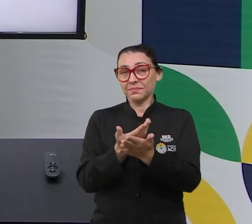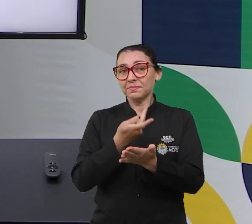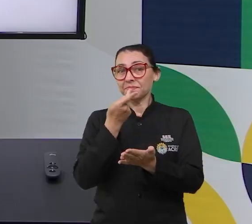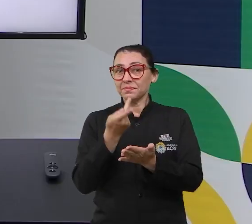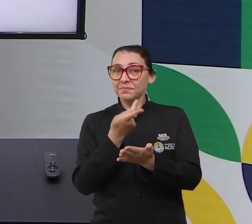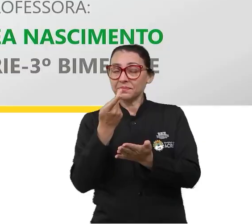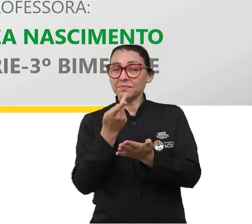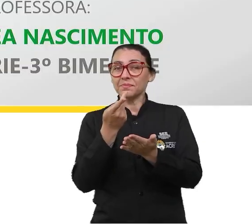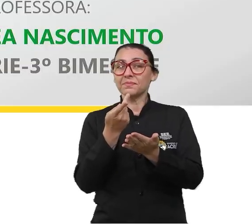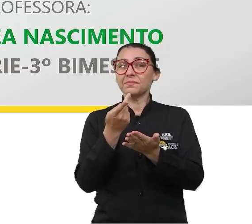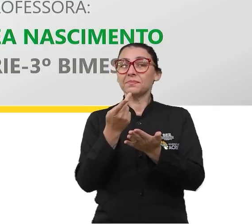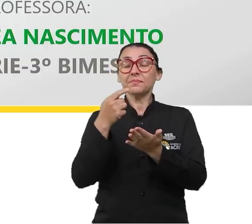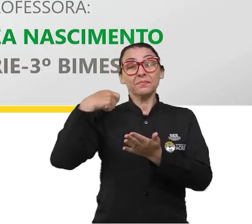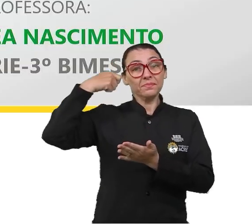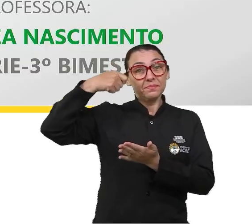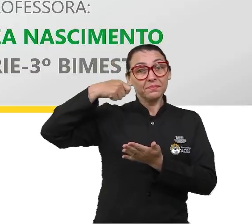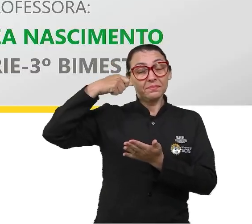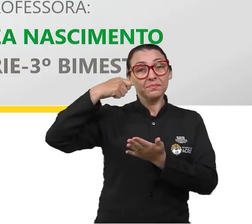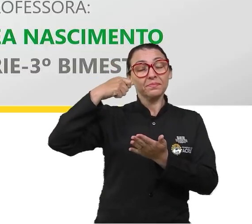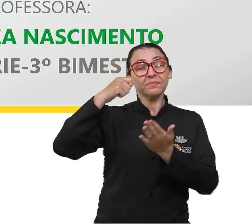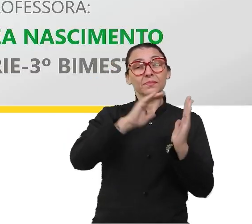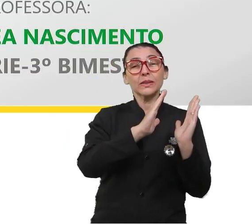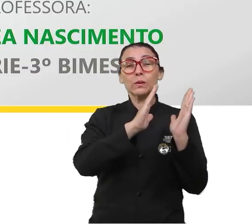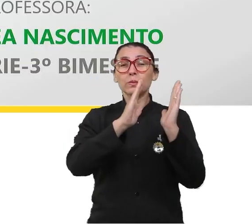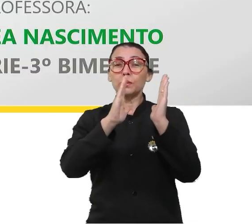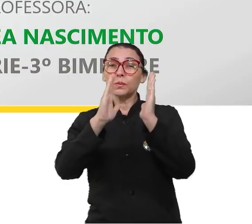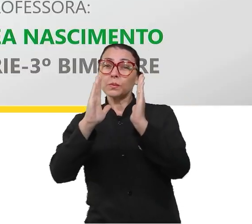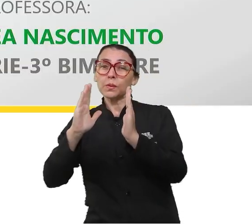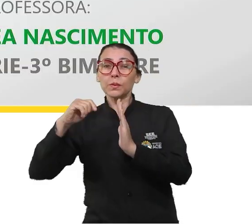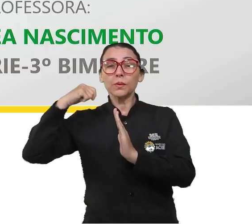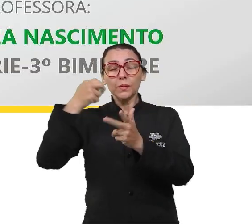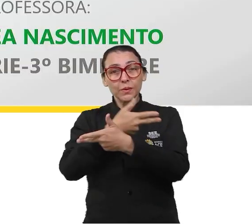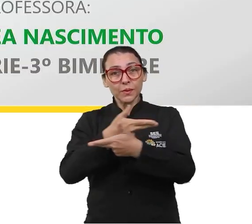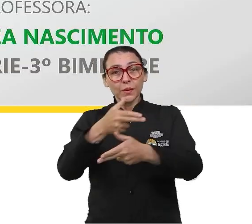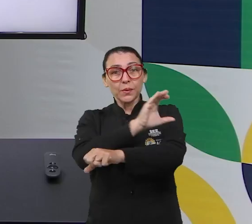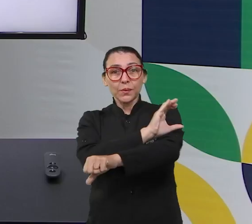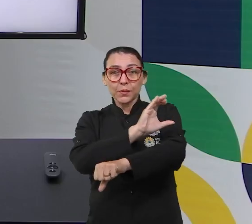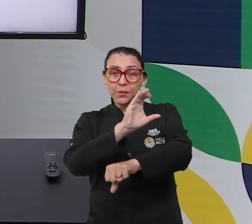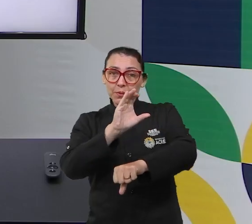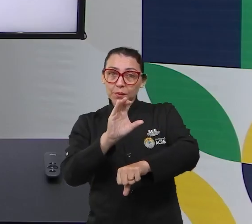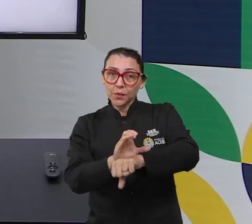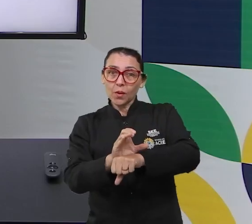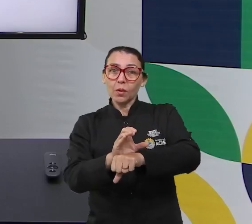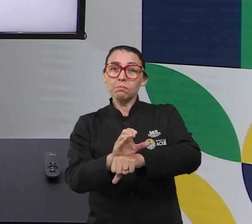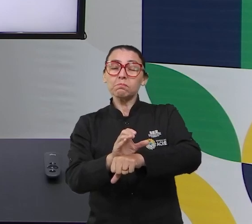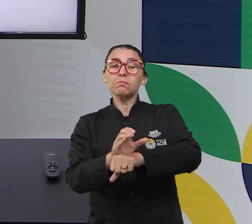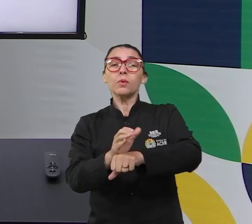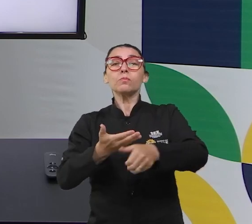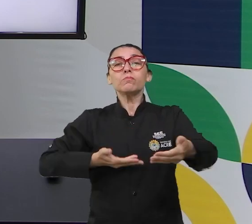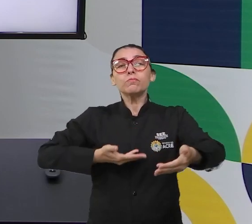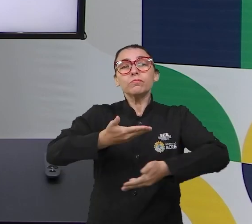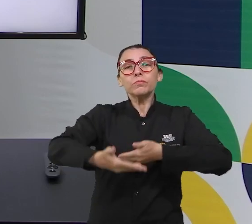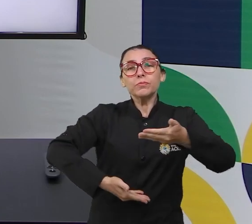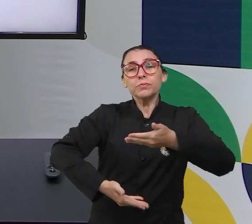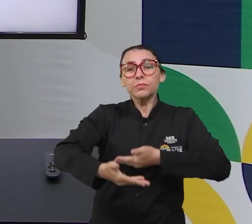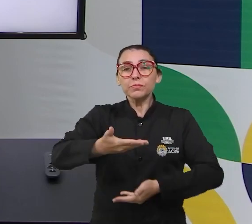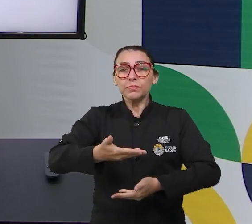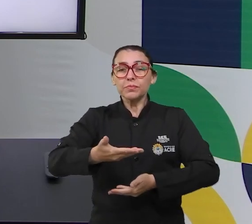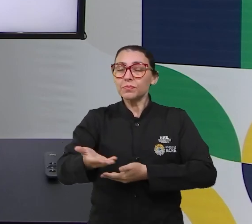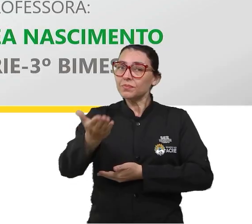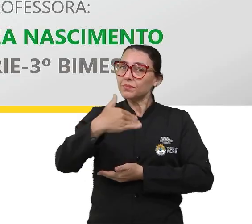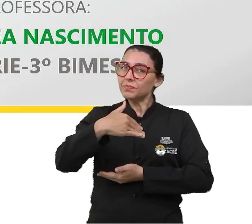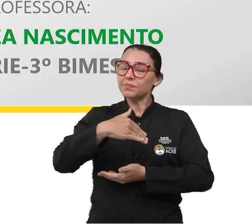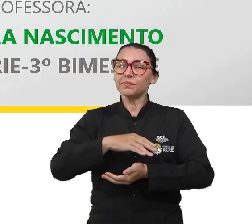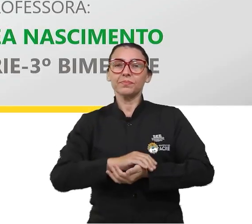falar sobre a arte e os seus processos artísticos culturais como intervenção. Vamos